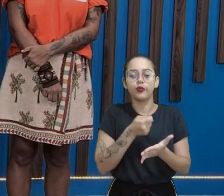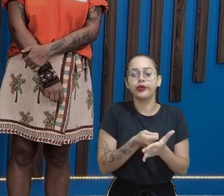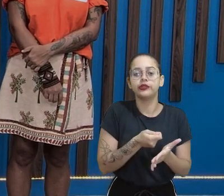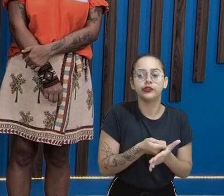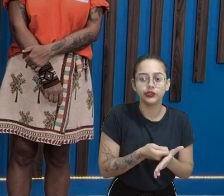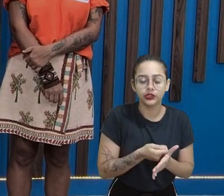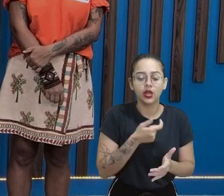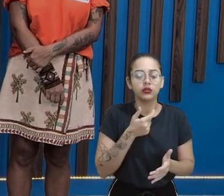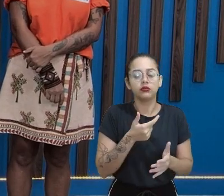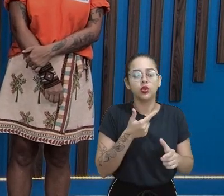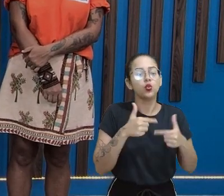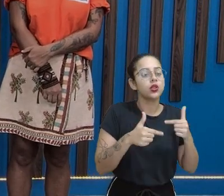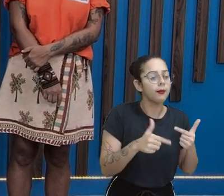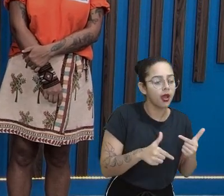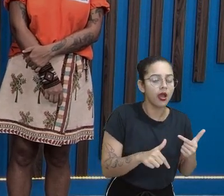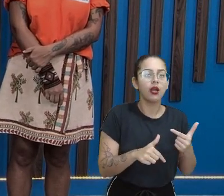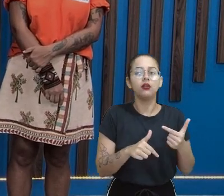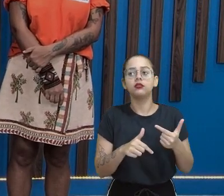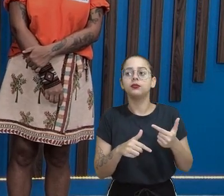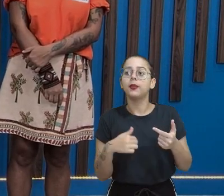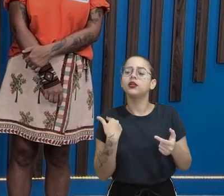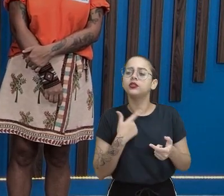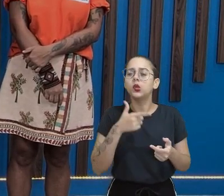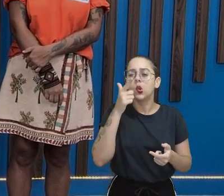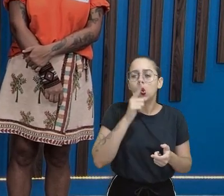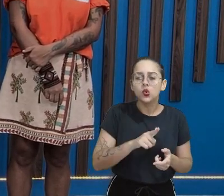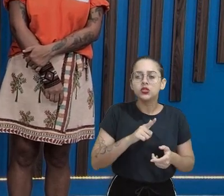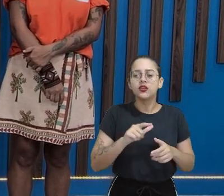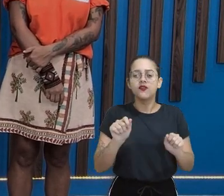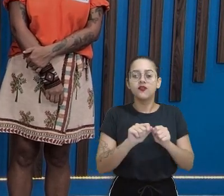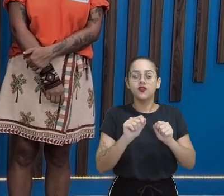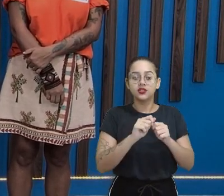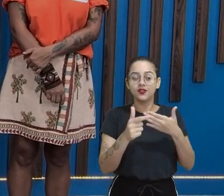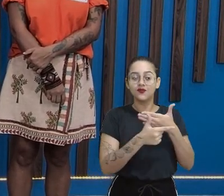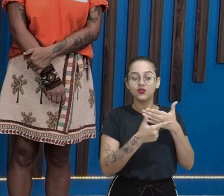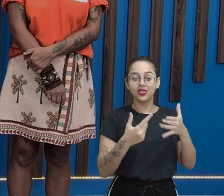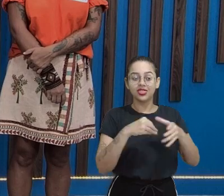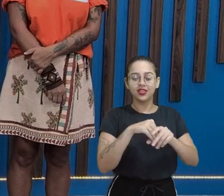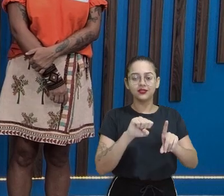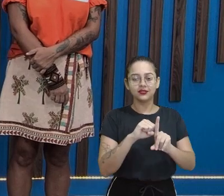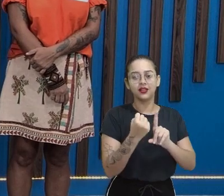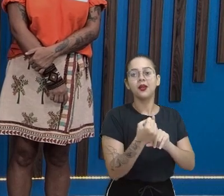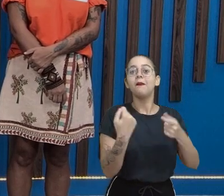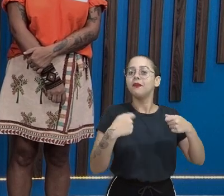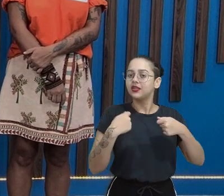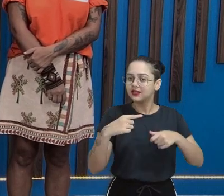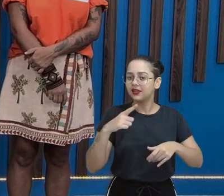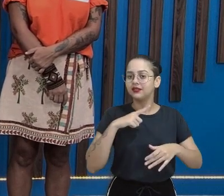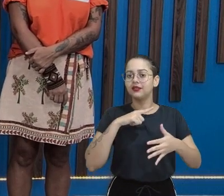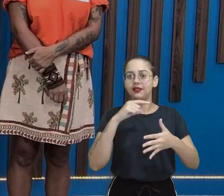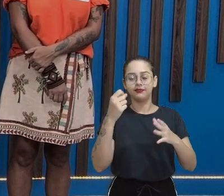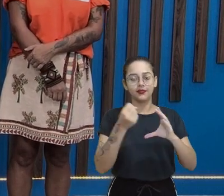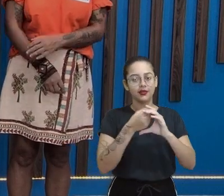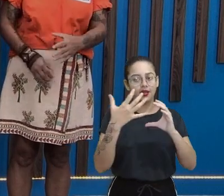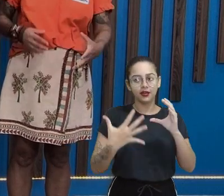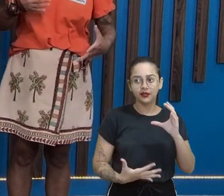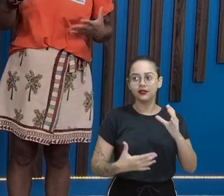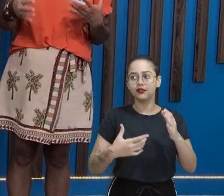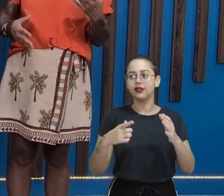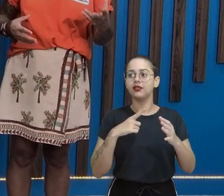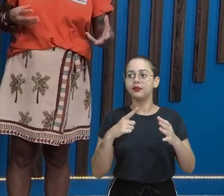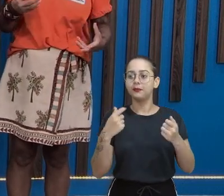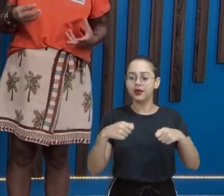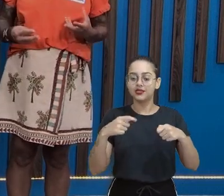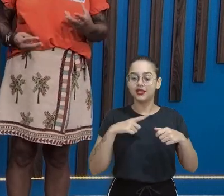que, para a gente trabalhar, para a gente exercer bem a nossa função na sociedade, a gente pode fazer